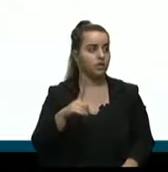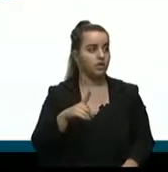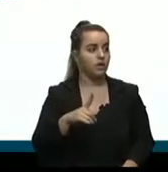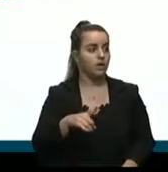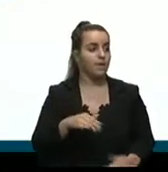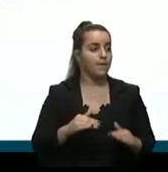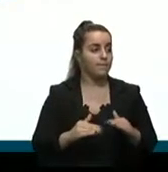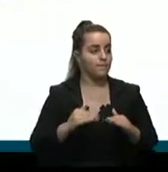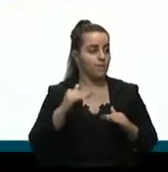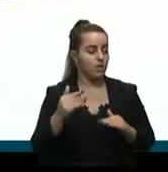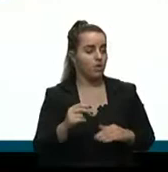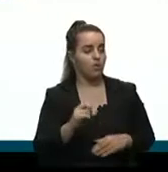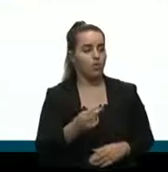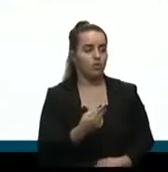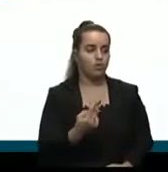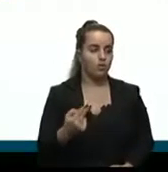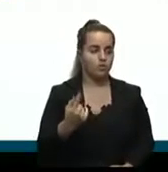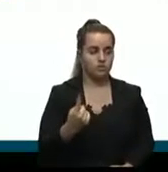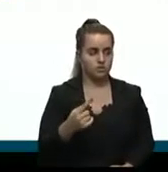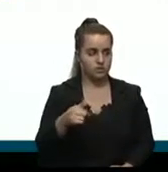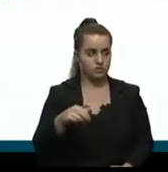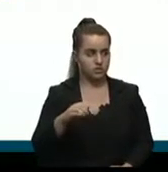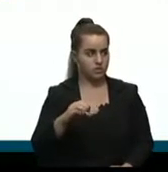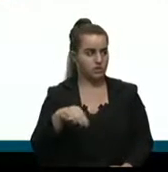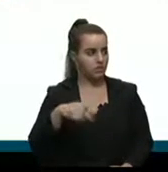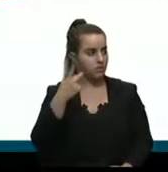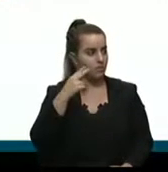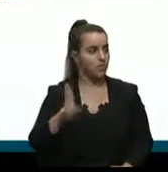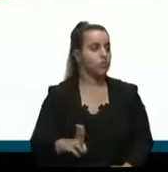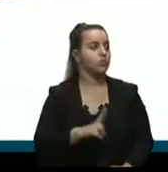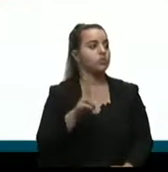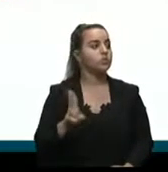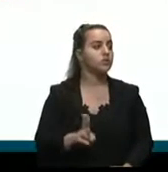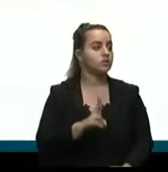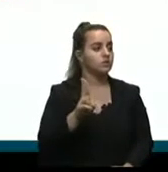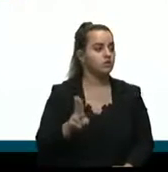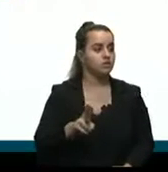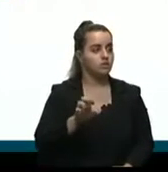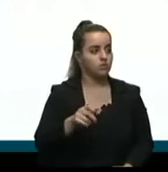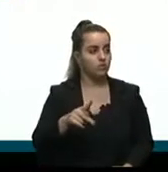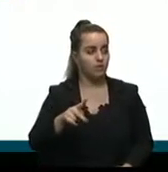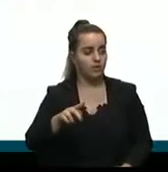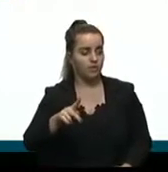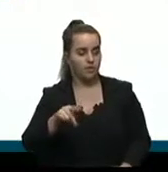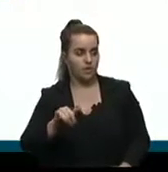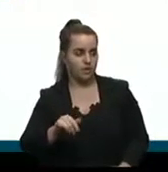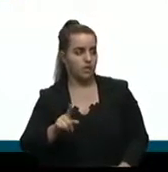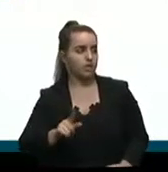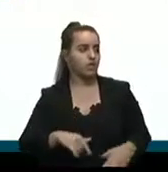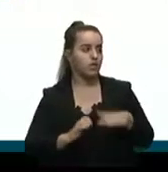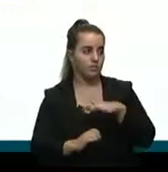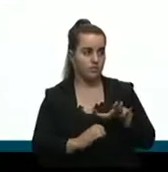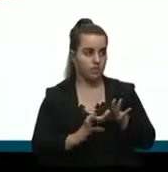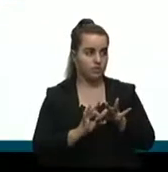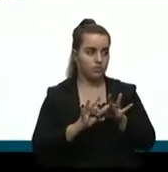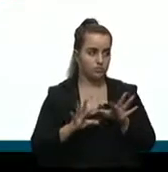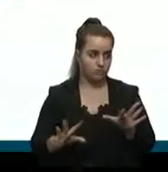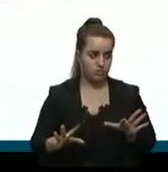a 170 centímetros, para utilizarem os equipamentos de proteção individual de que a empresa dispõe.